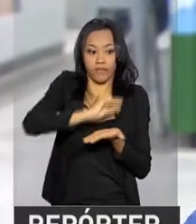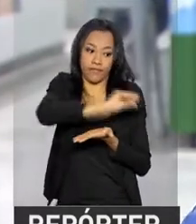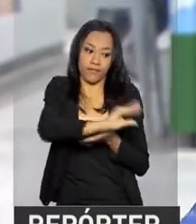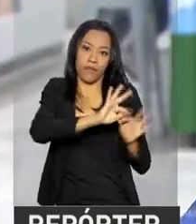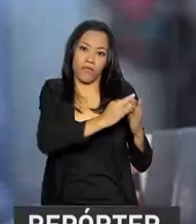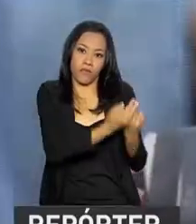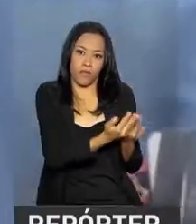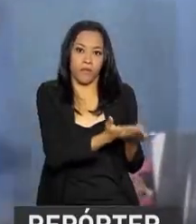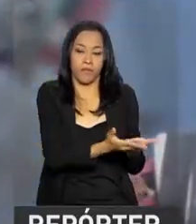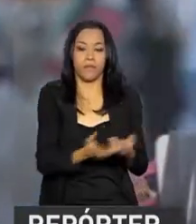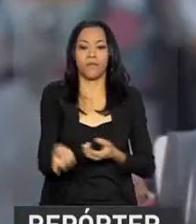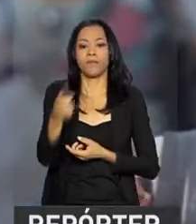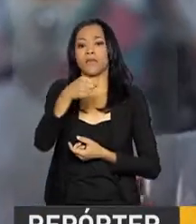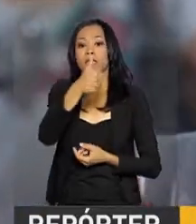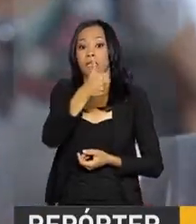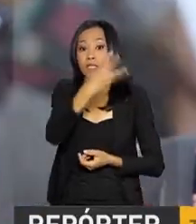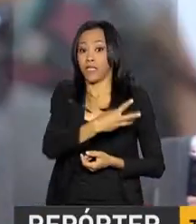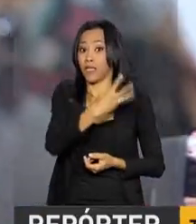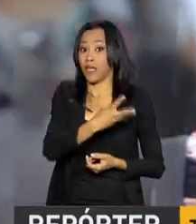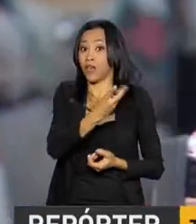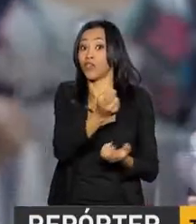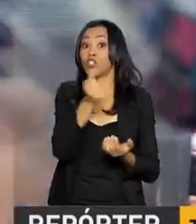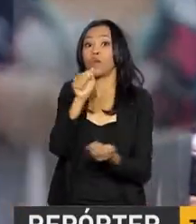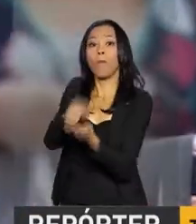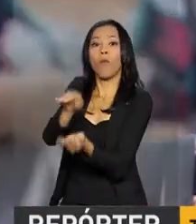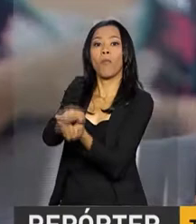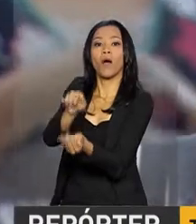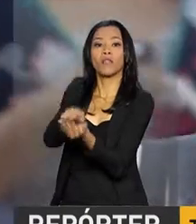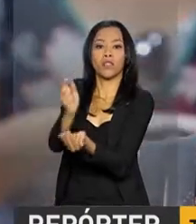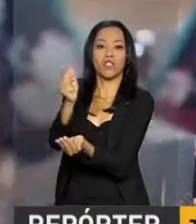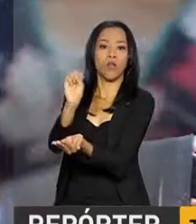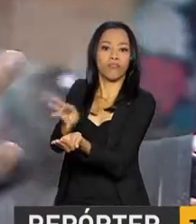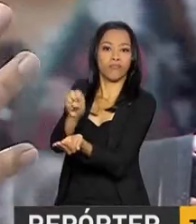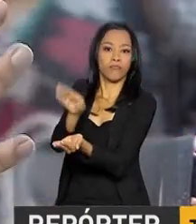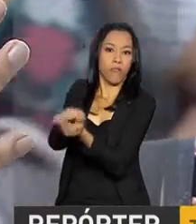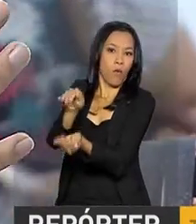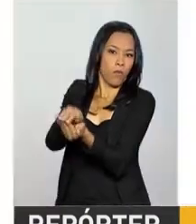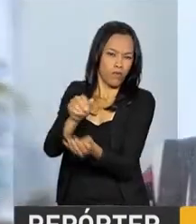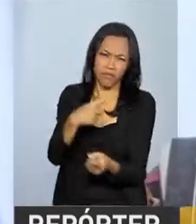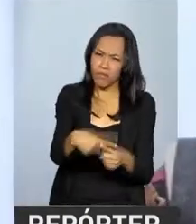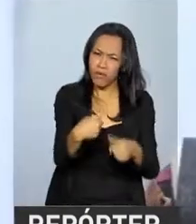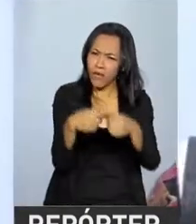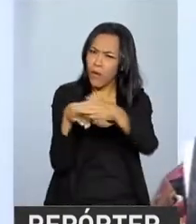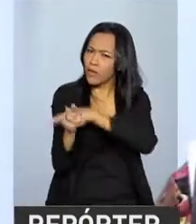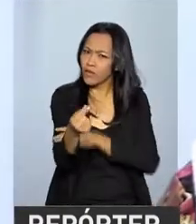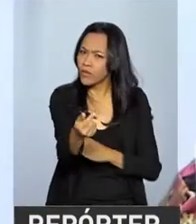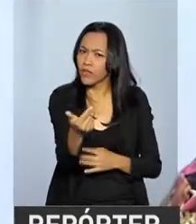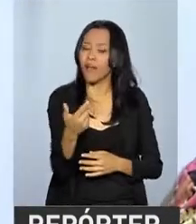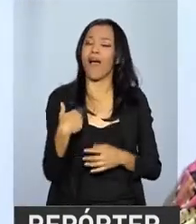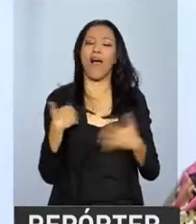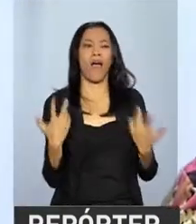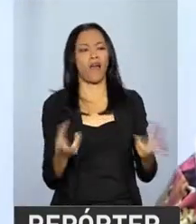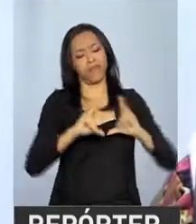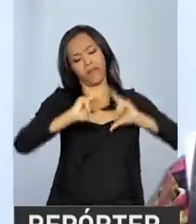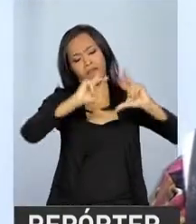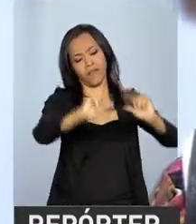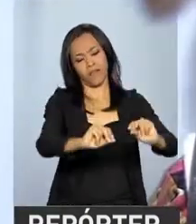com a família. O 13º vai para a poupança. E por que você prefere guardar o dinheiro? Ah, porque os presentes